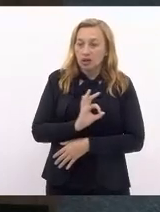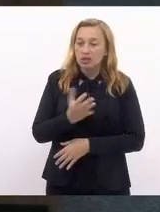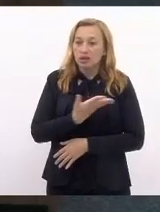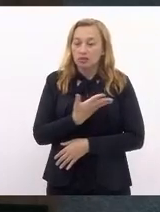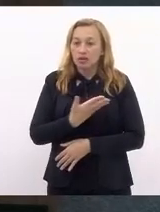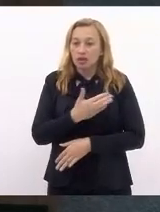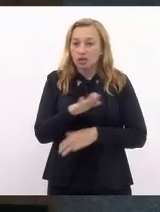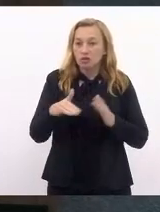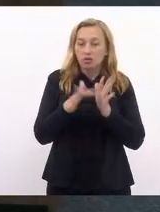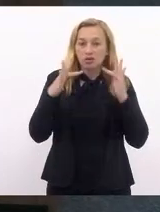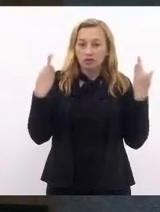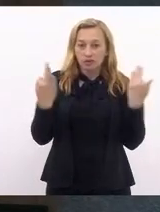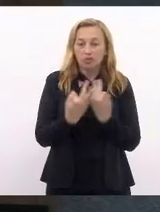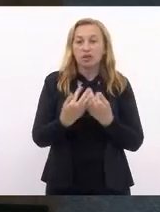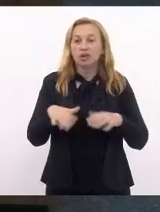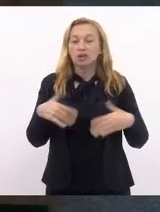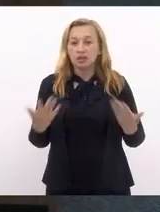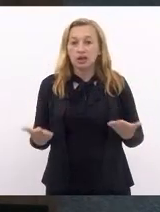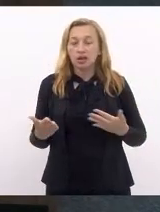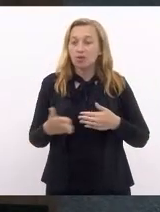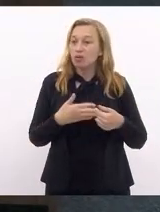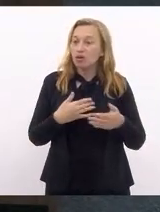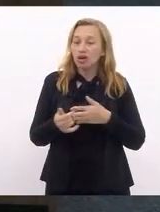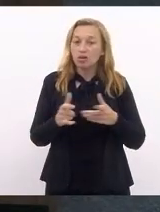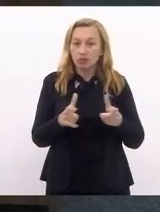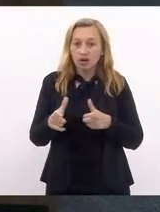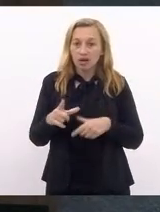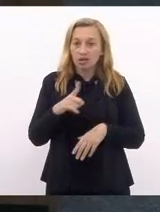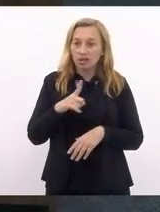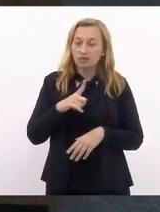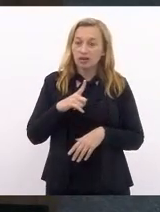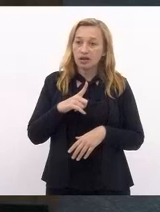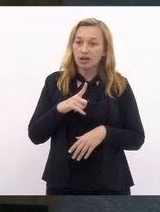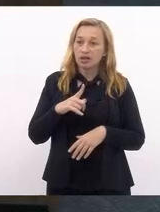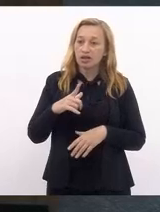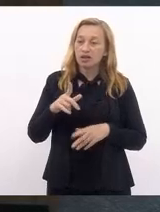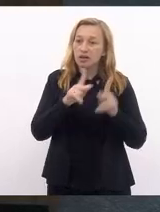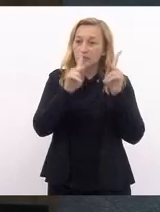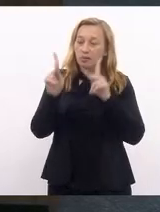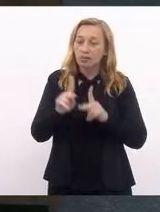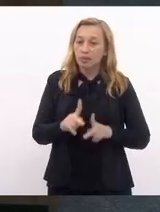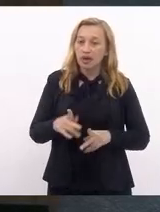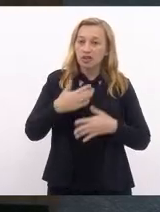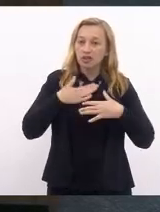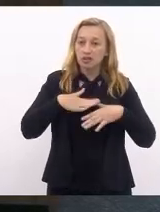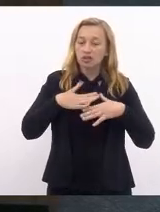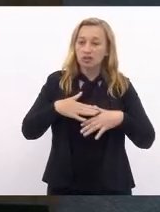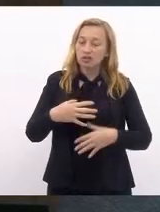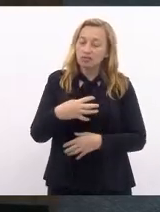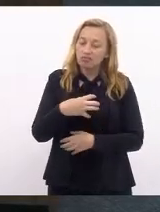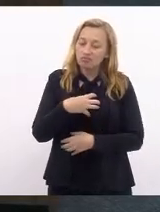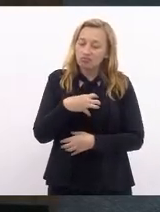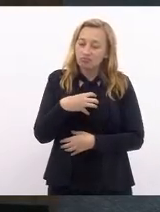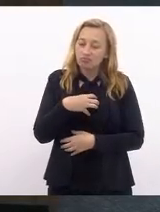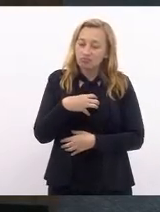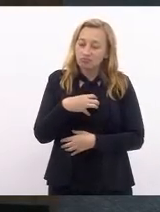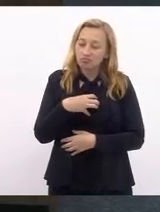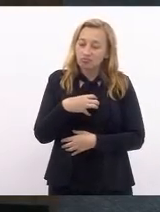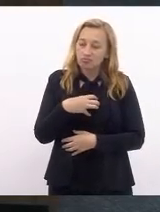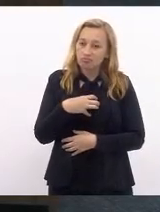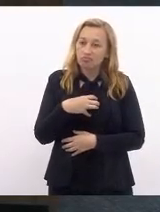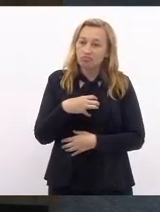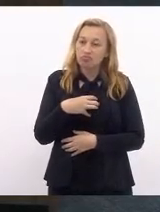para toda sua família então de onde ele estiver que ele descanse em paz e meus sentimentos e